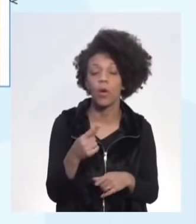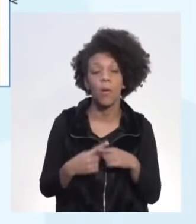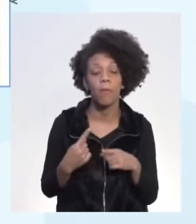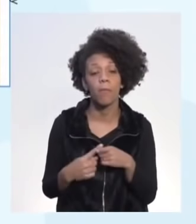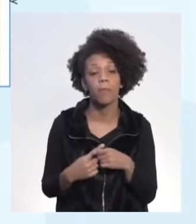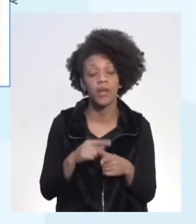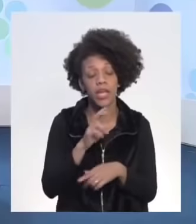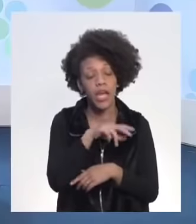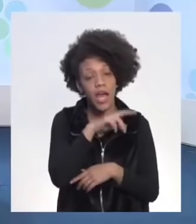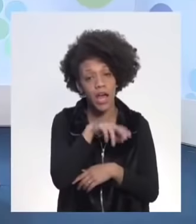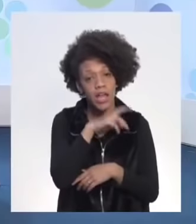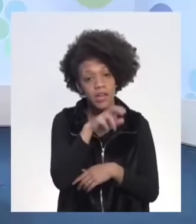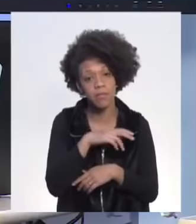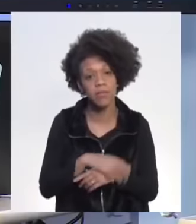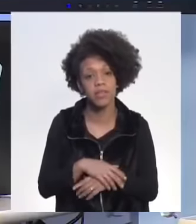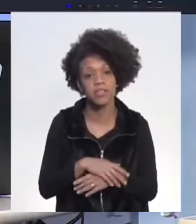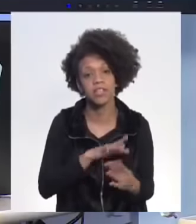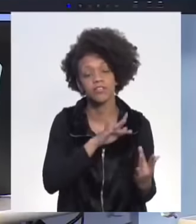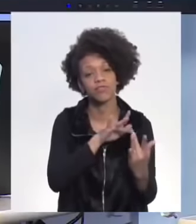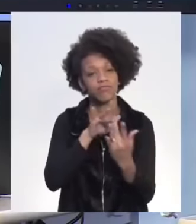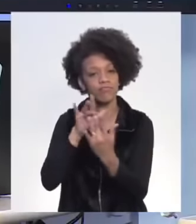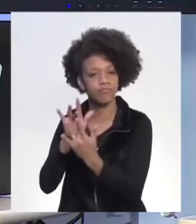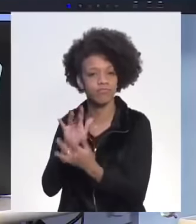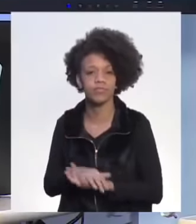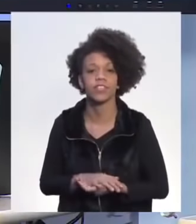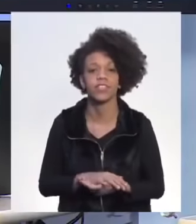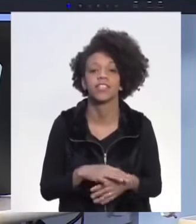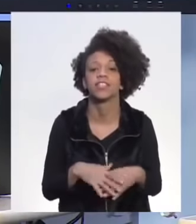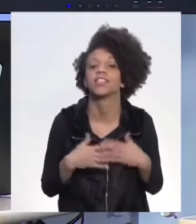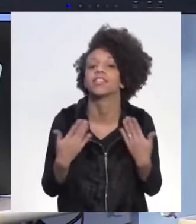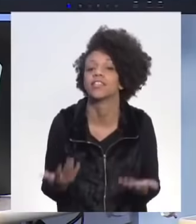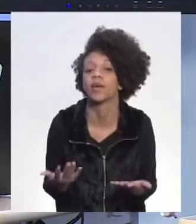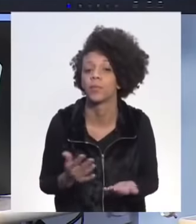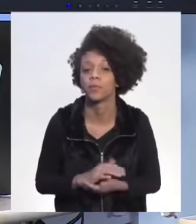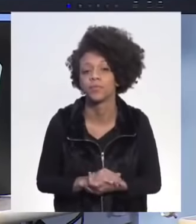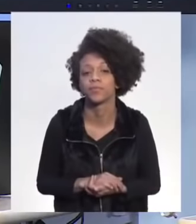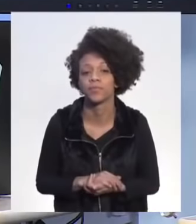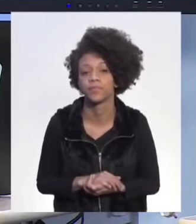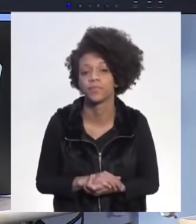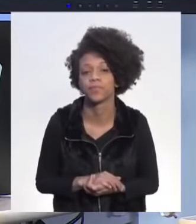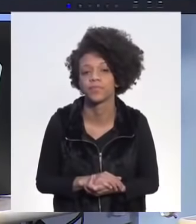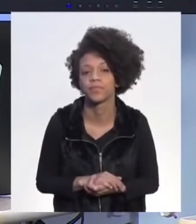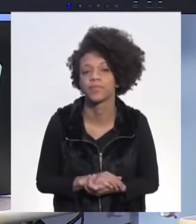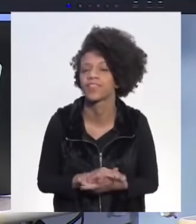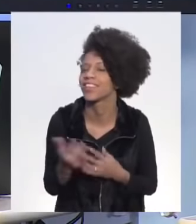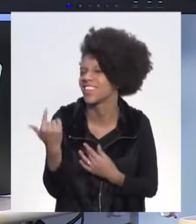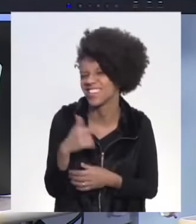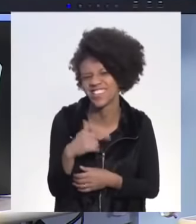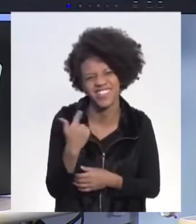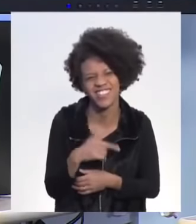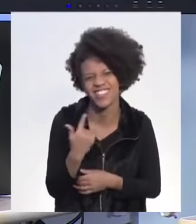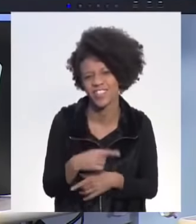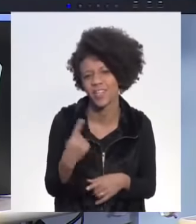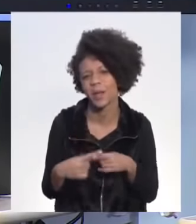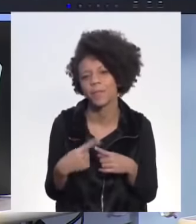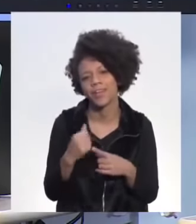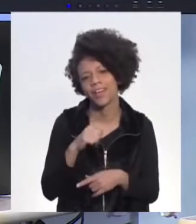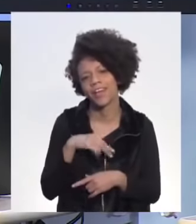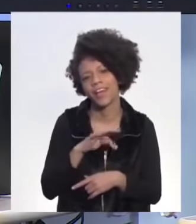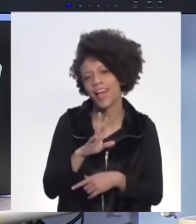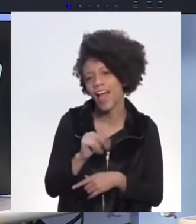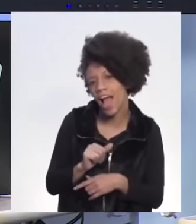animais de encontrar facilmente. E aí é o seguinte. E eles estão rindo ainda, porque anta, né?